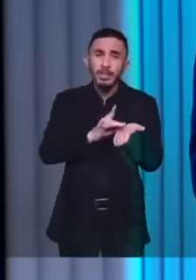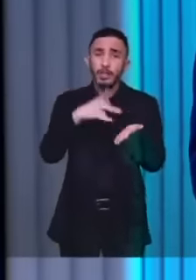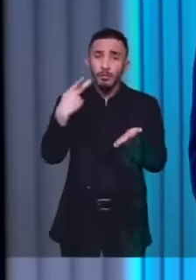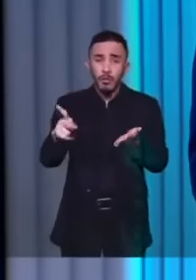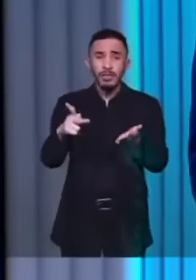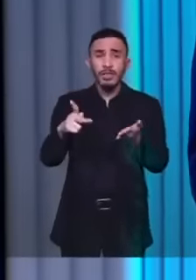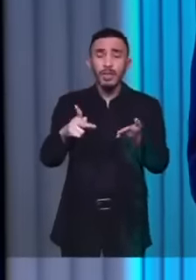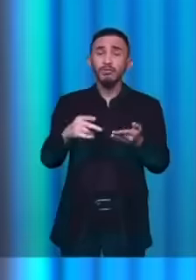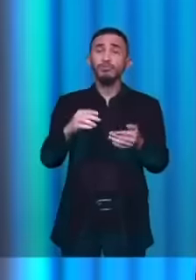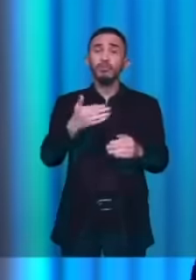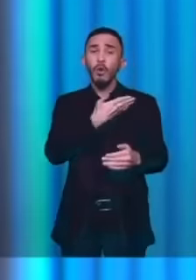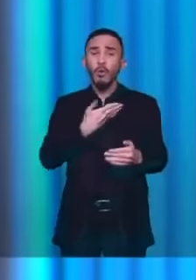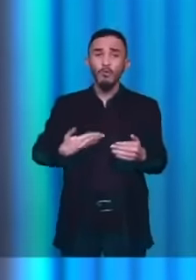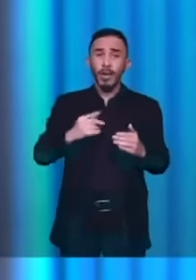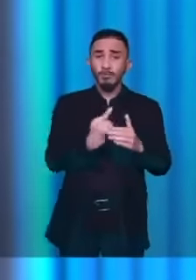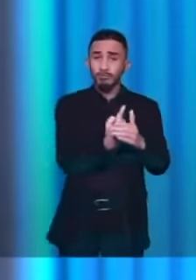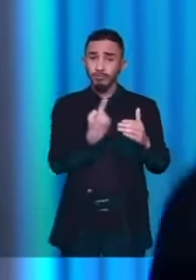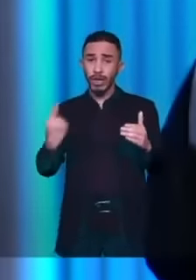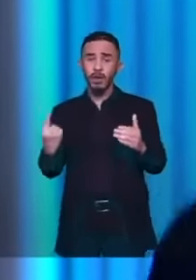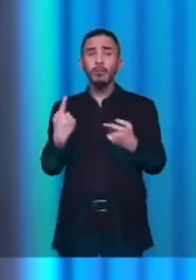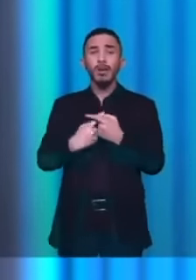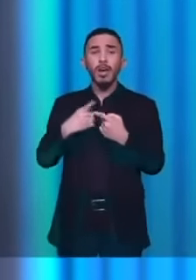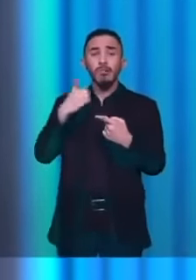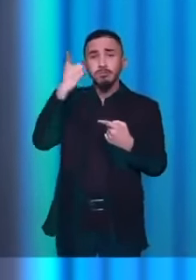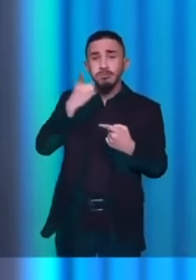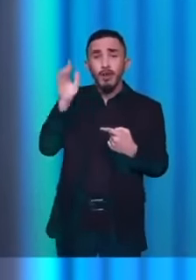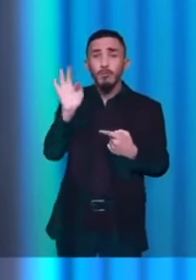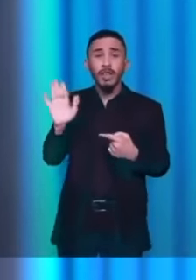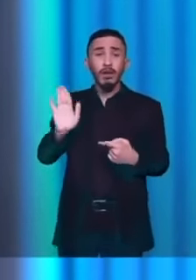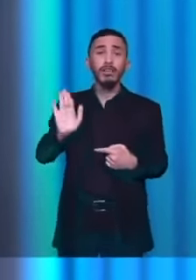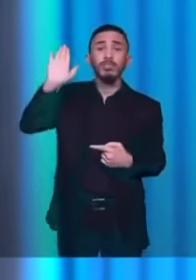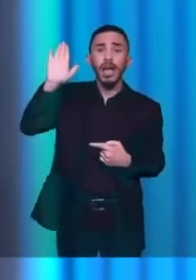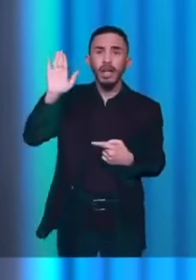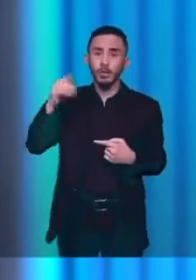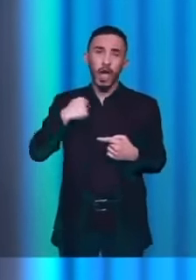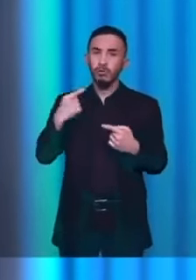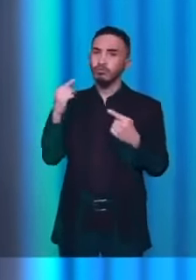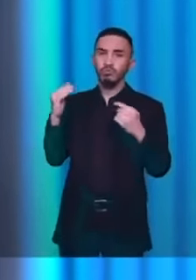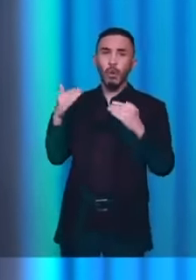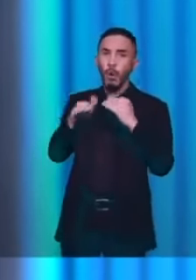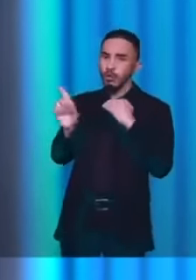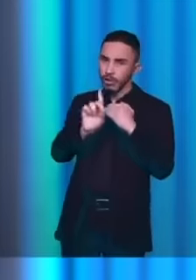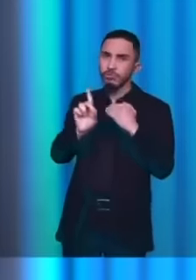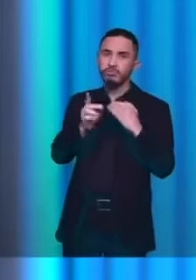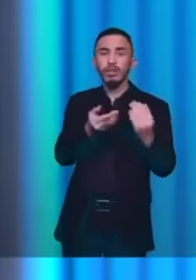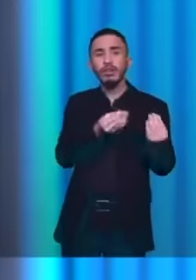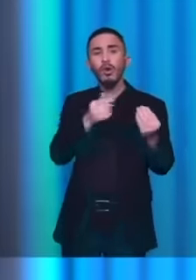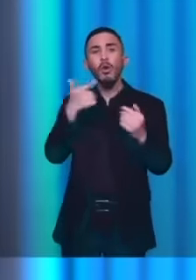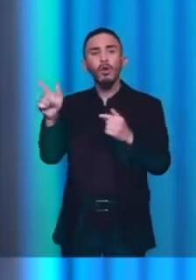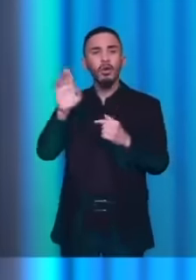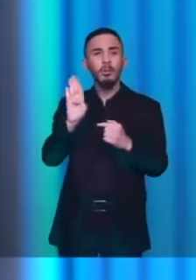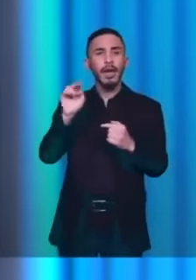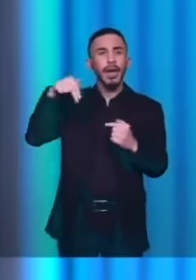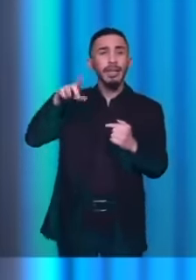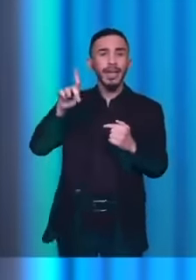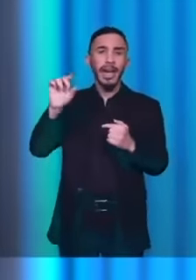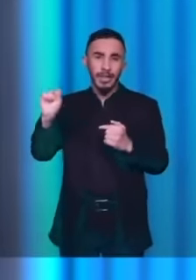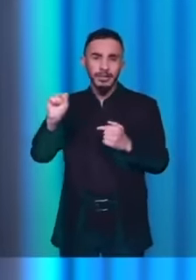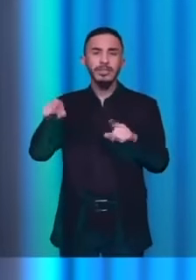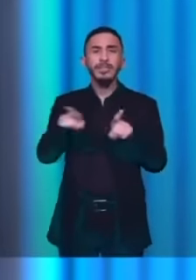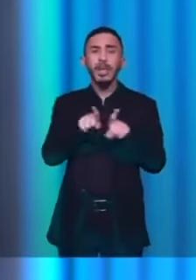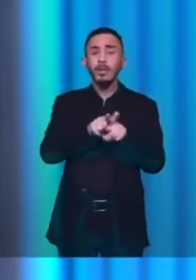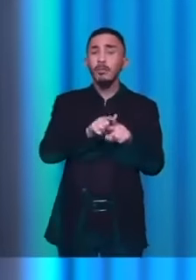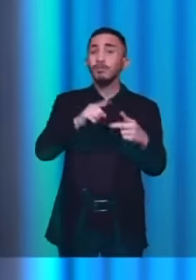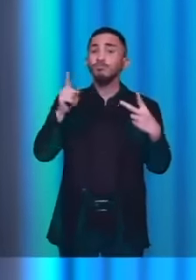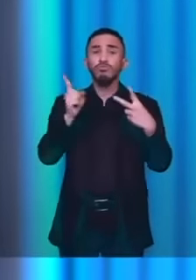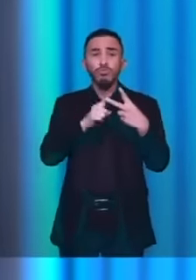para ser candidato a deputado federal contra a minha vontade, que queria que você fosse para o BNDES. A segunda verdade é que você